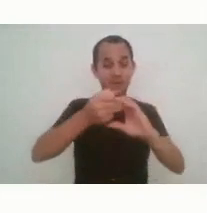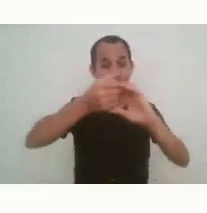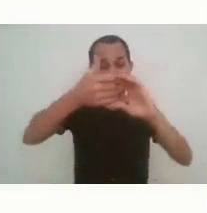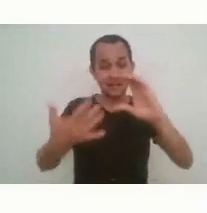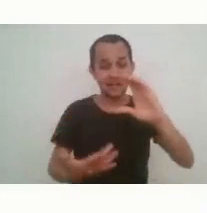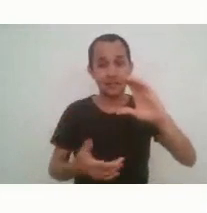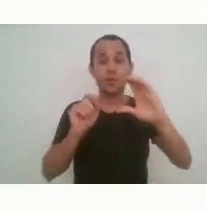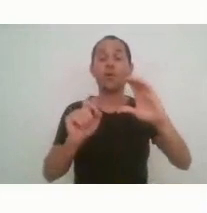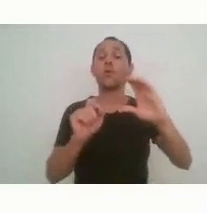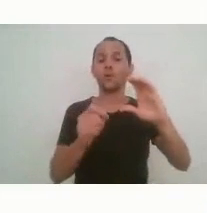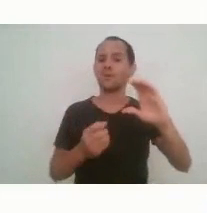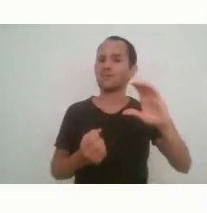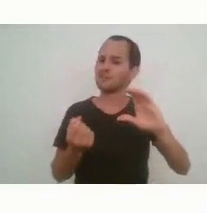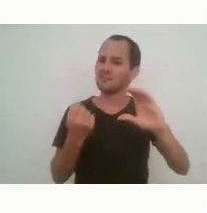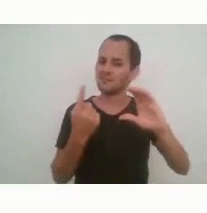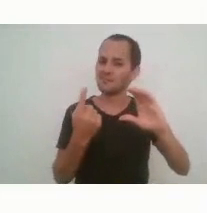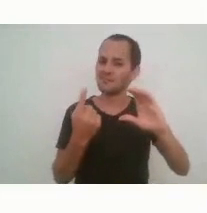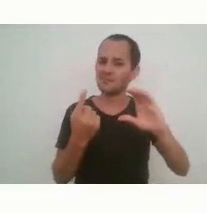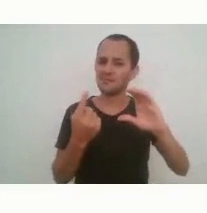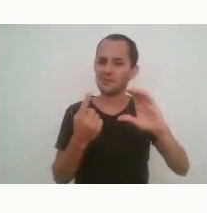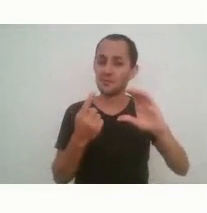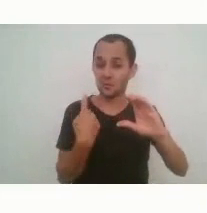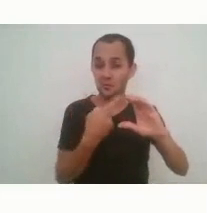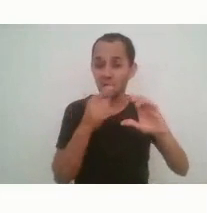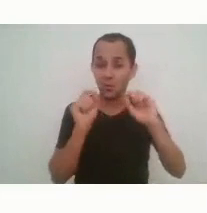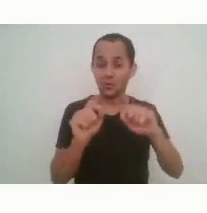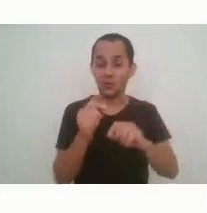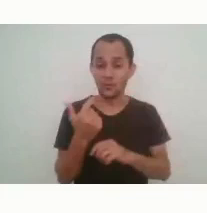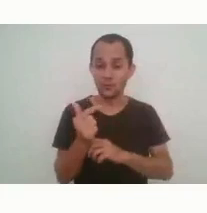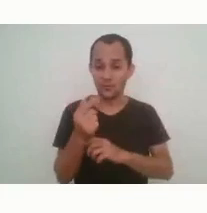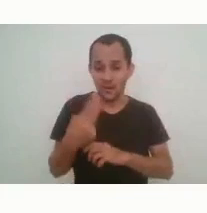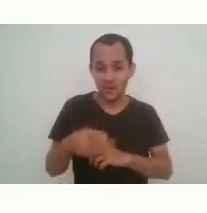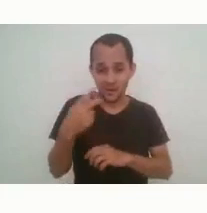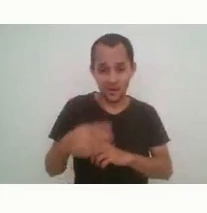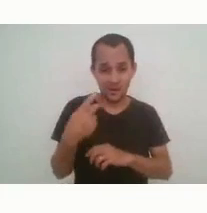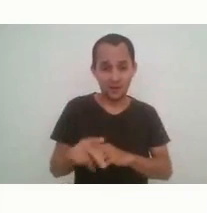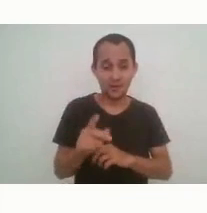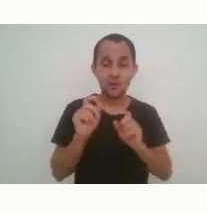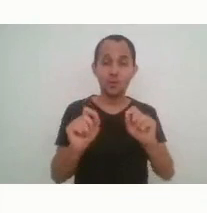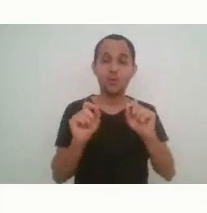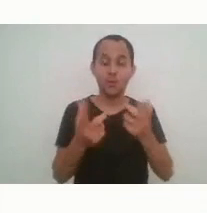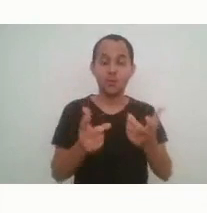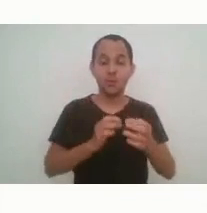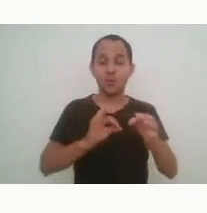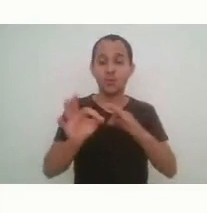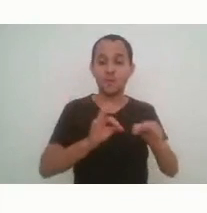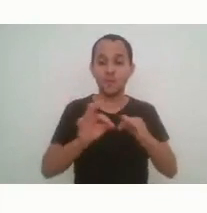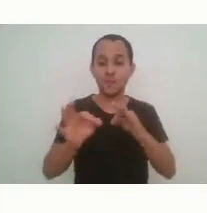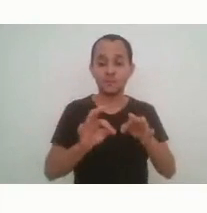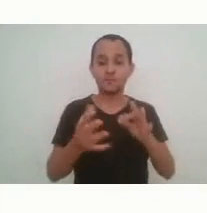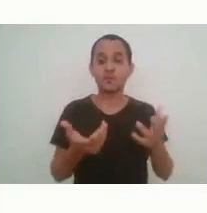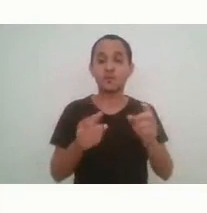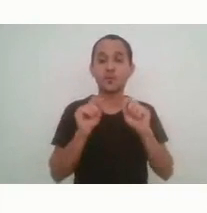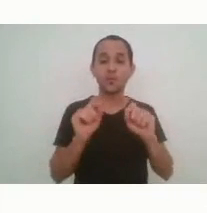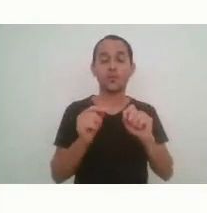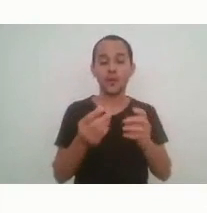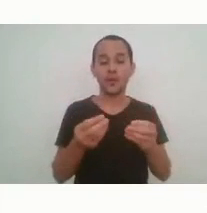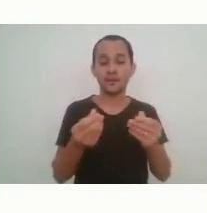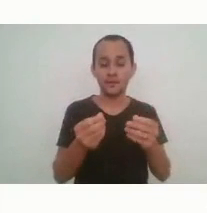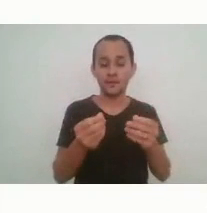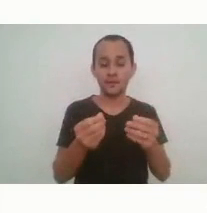muito interessante. Nós não temos aqui um projeto de